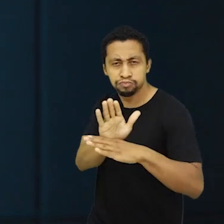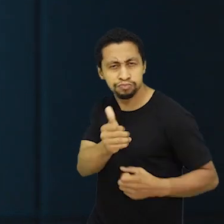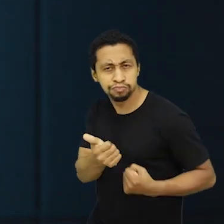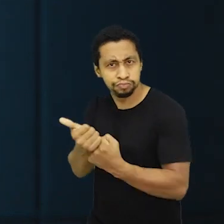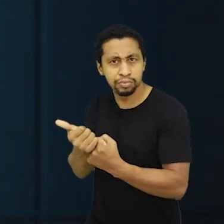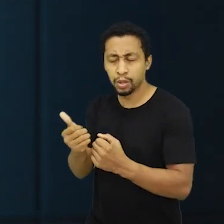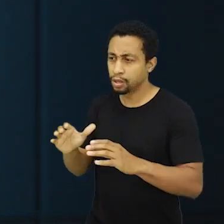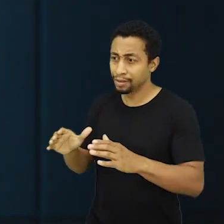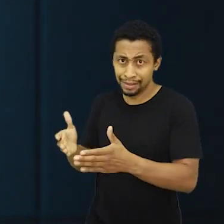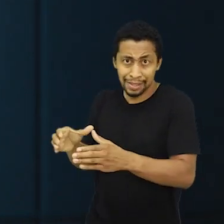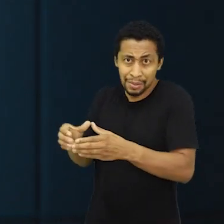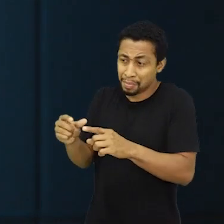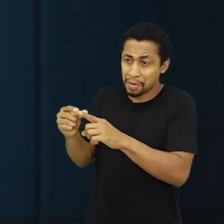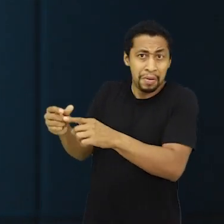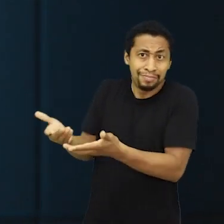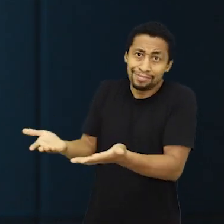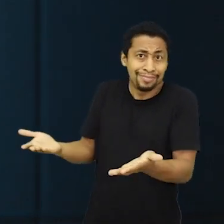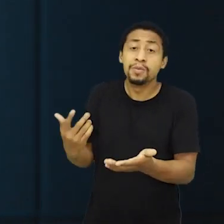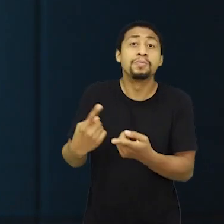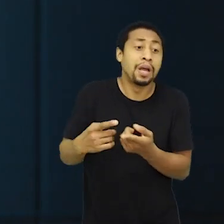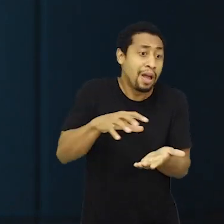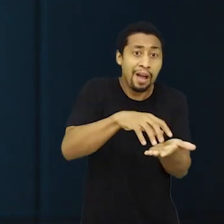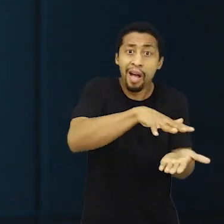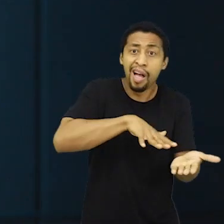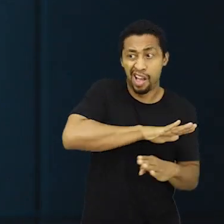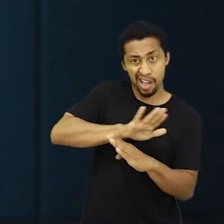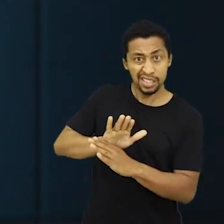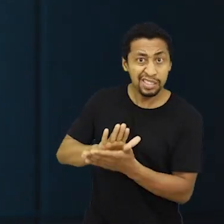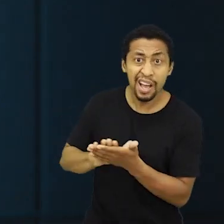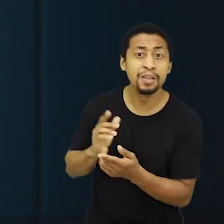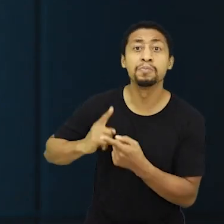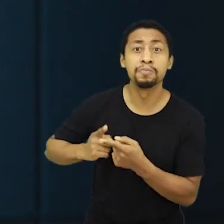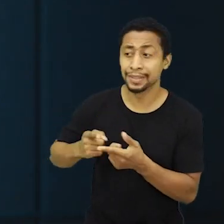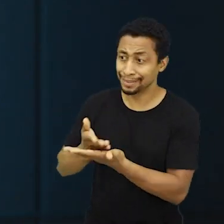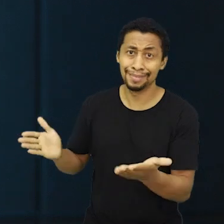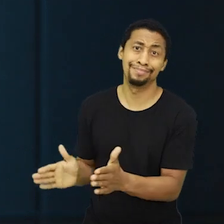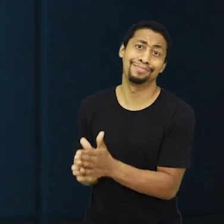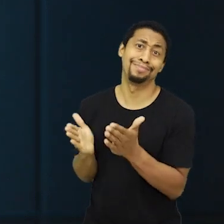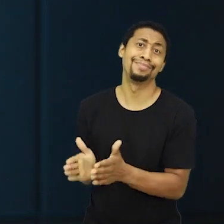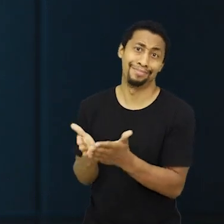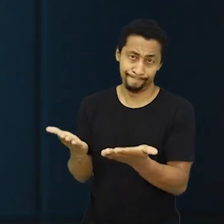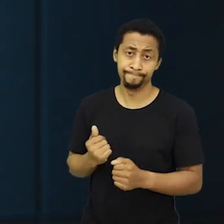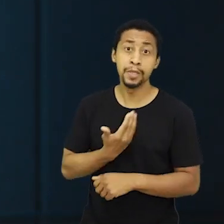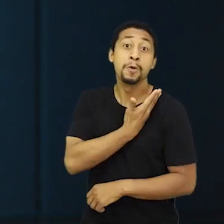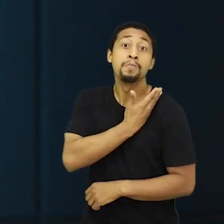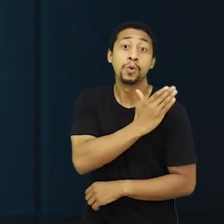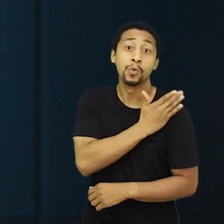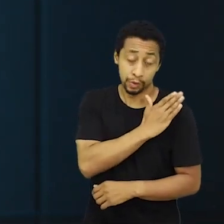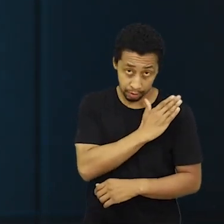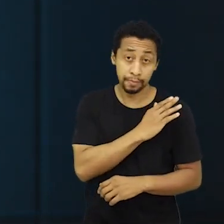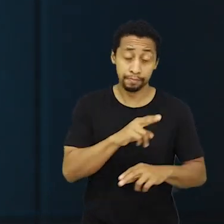centrais, justamente pelo fato de serem pobres, né? Então eu estudo grupos de jovens que sofreriam um duplo preconceito. De um lado por